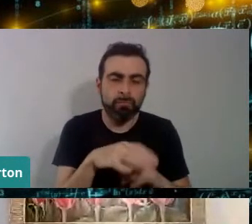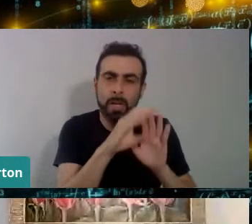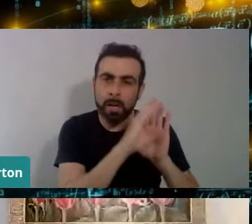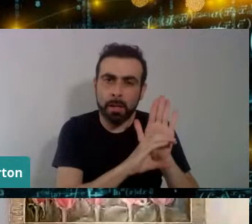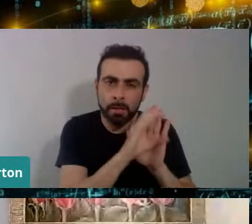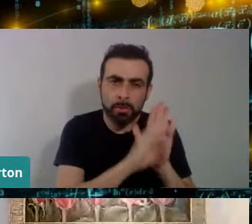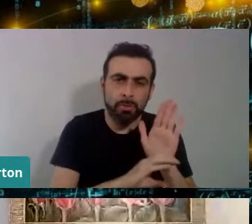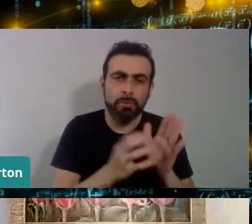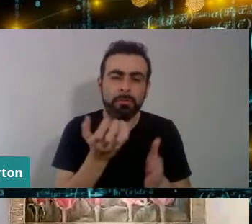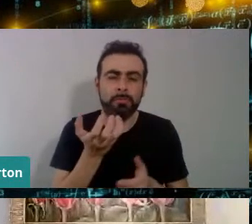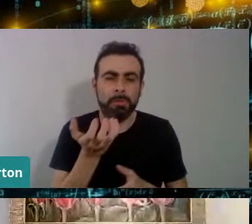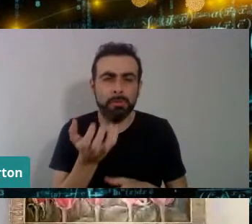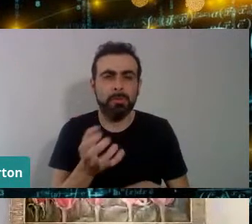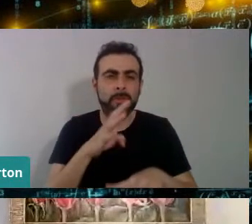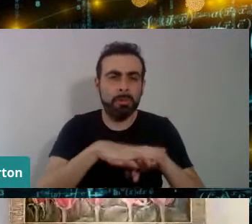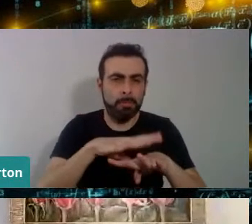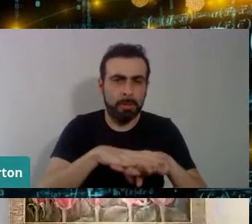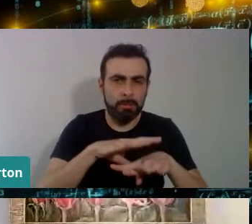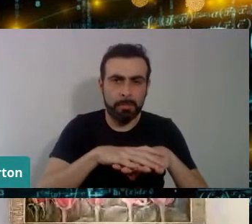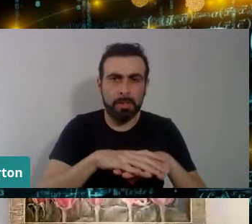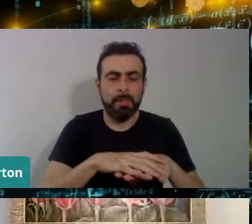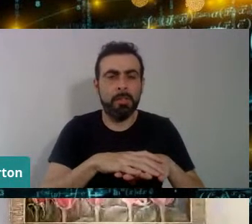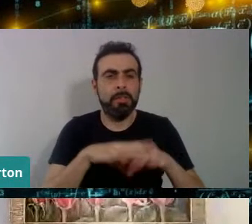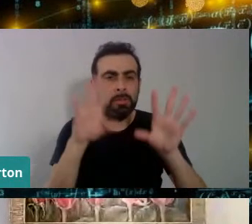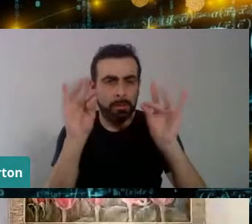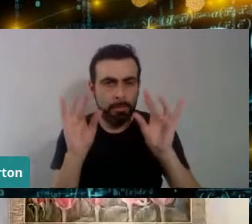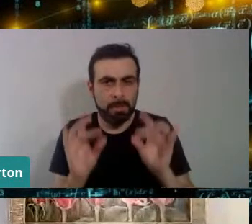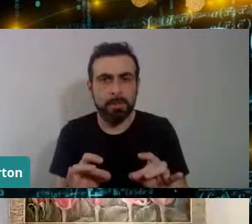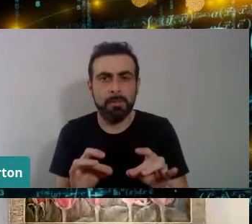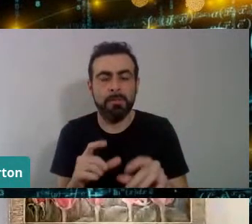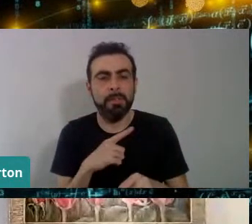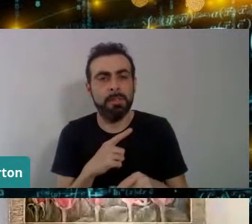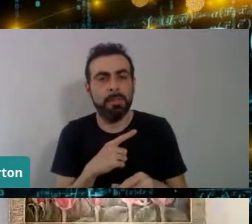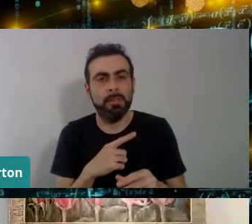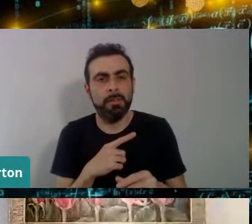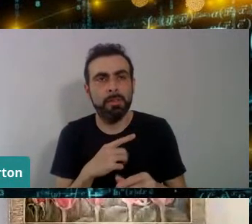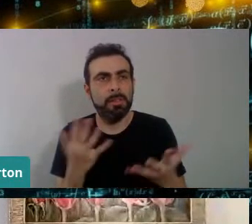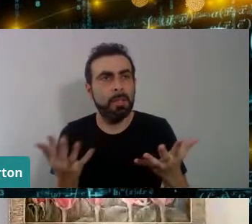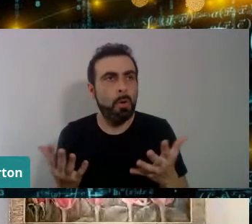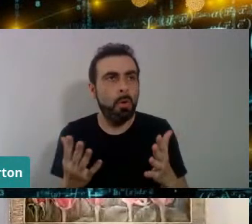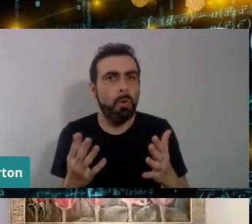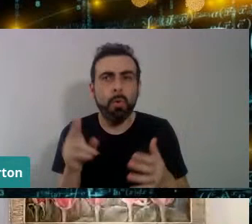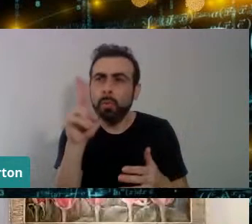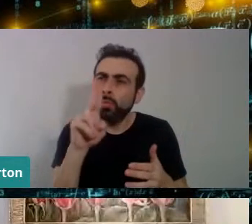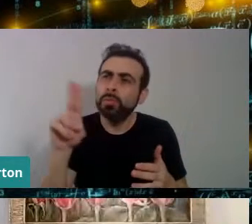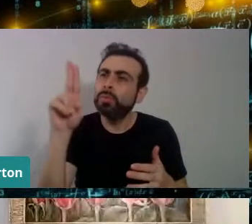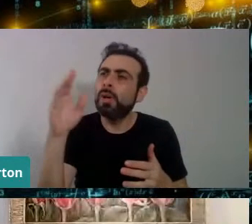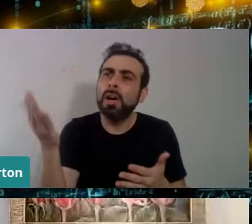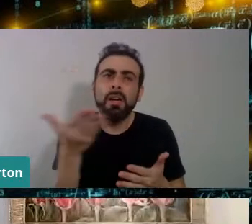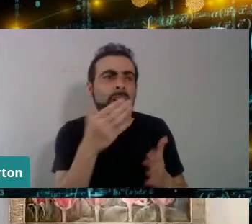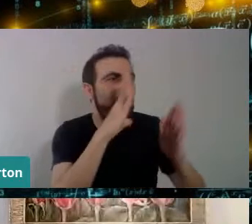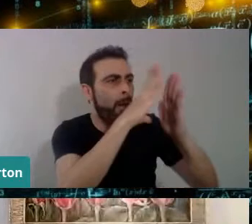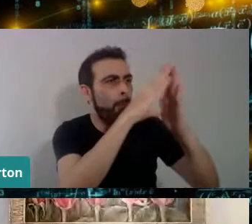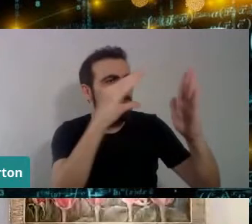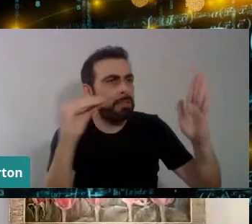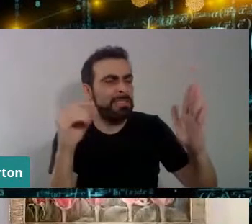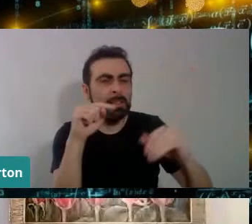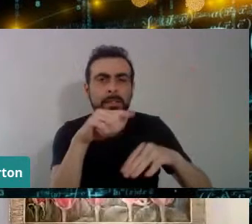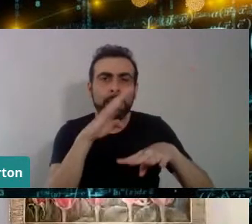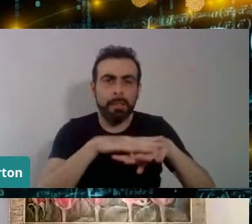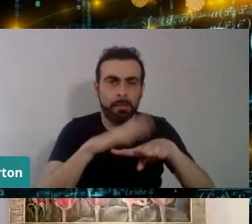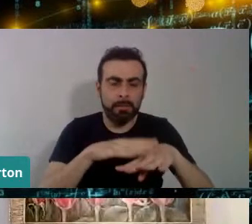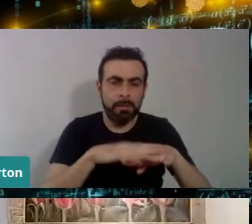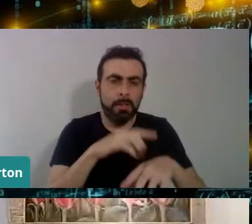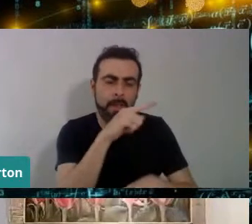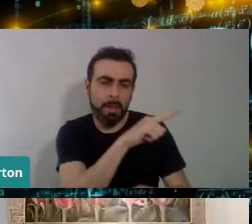para isso, o curso de matemática, né? Foi isso, nós usamos foi isso como modelo, nós usamos a grade curricular da matemática da Unicamp.